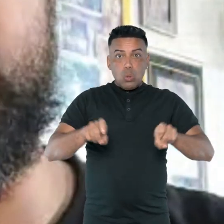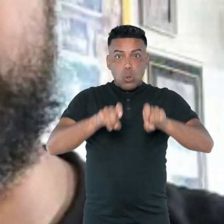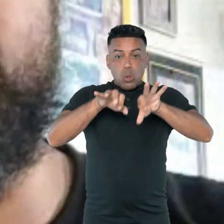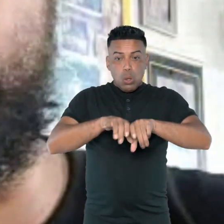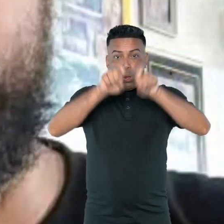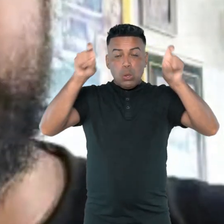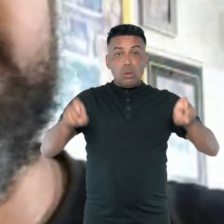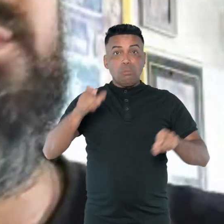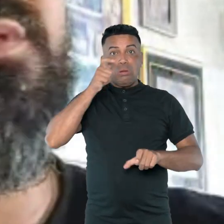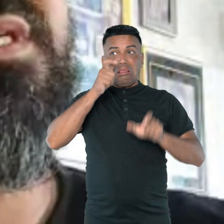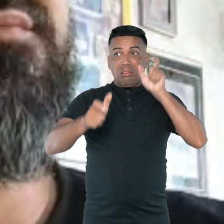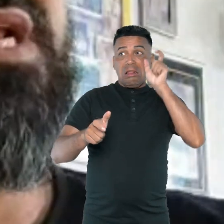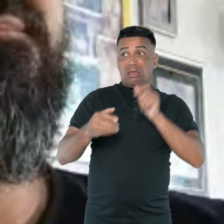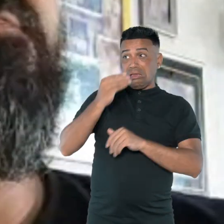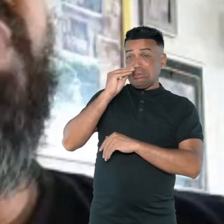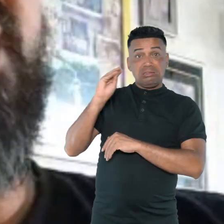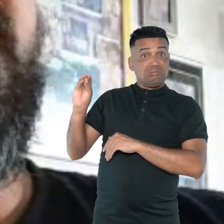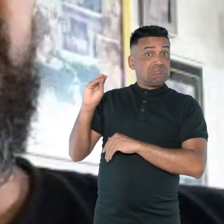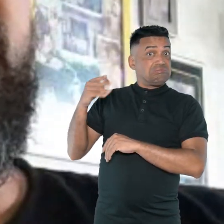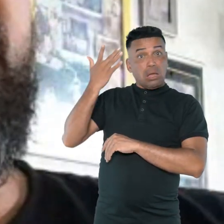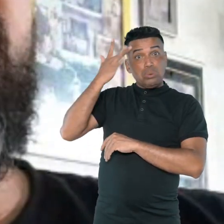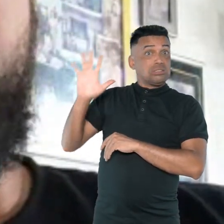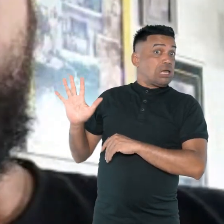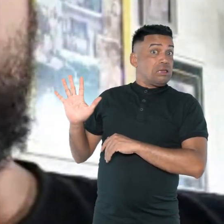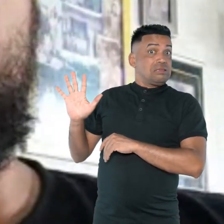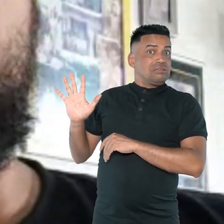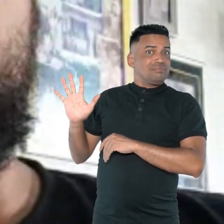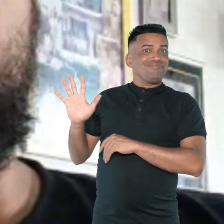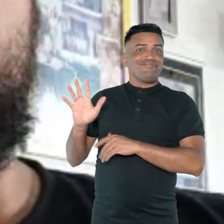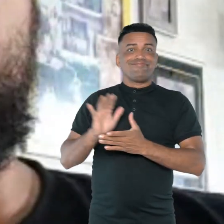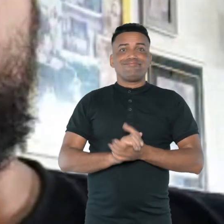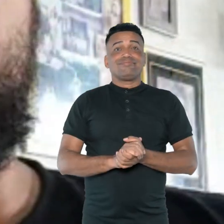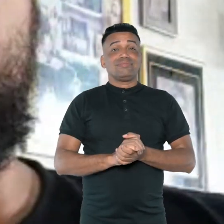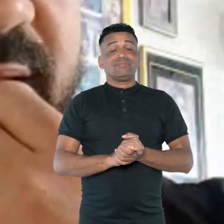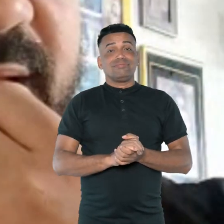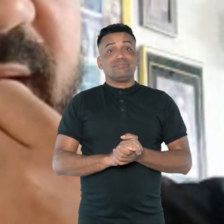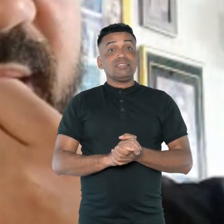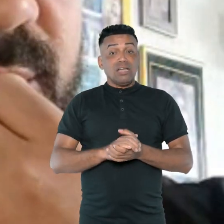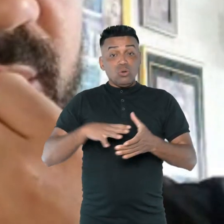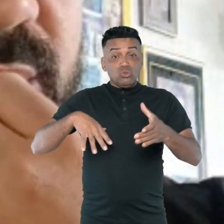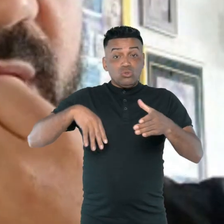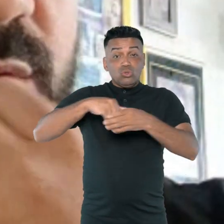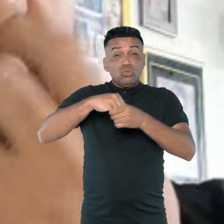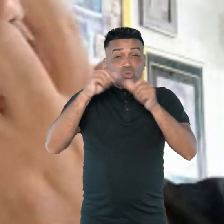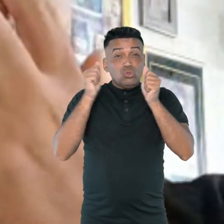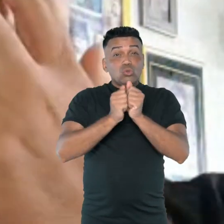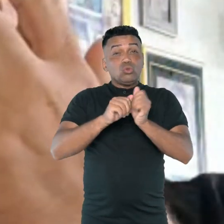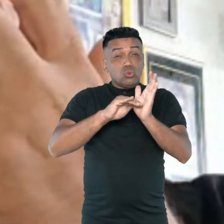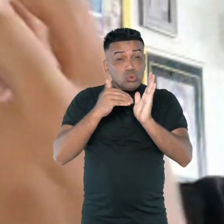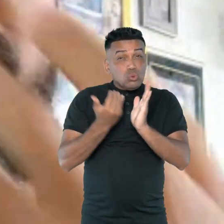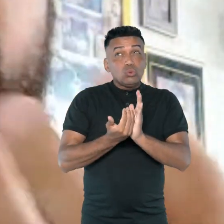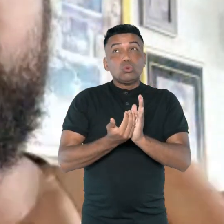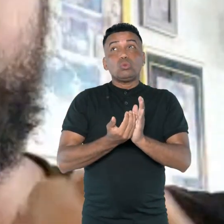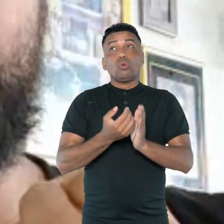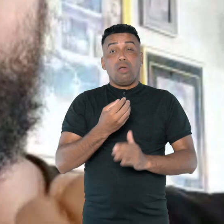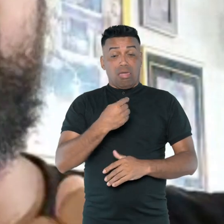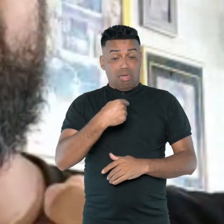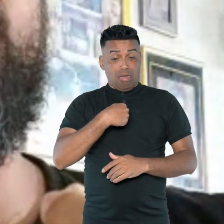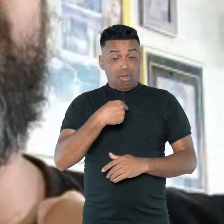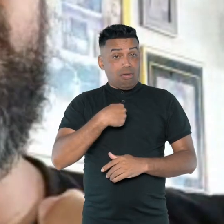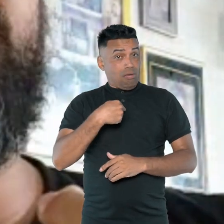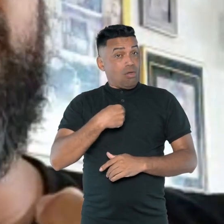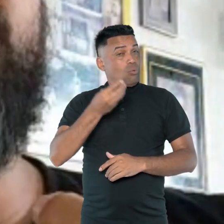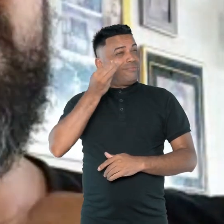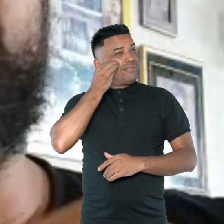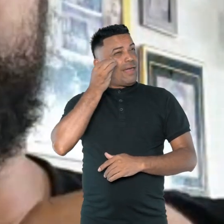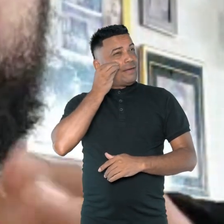gente desconhece, inclusive, né? E no meio disso tudo, eu tento buscar